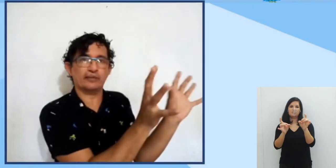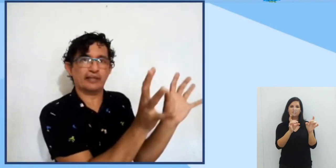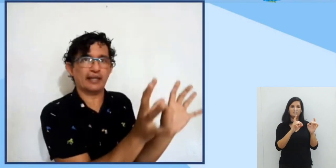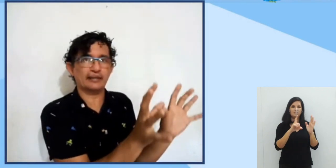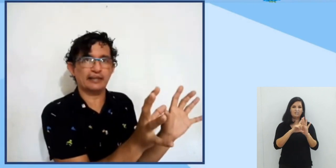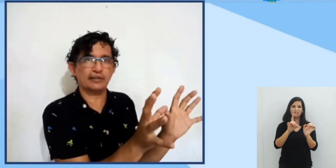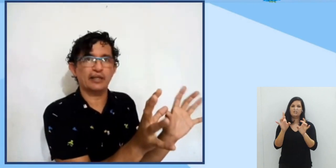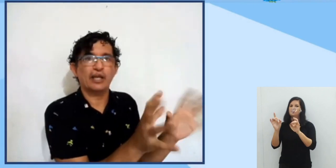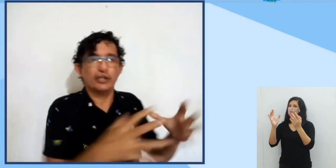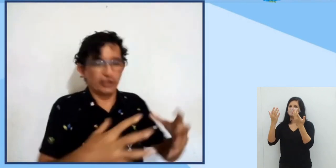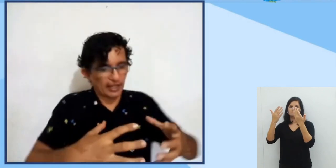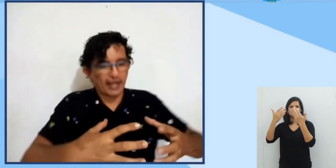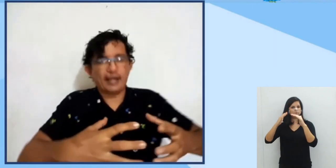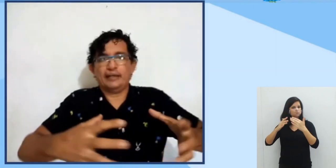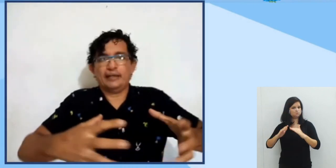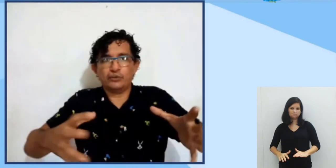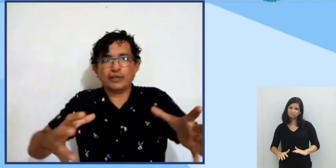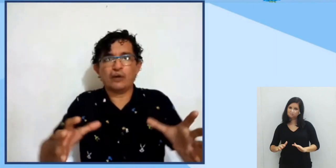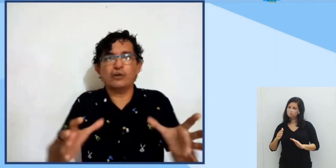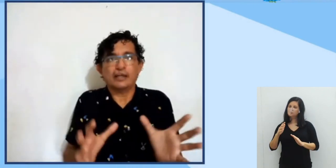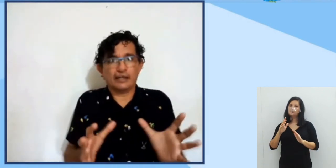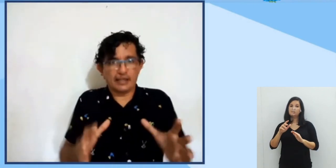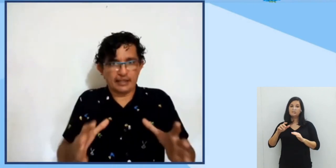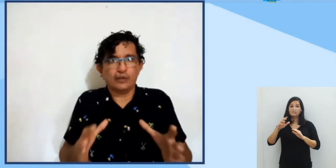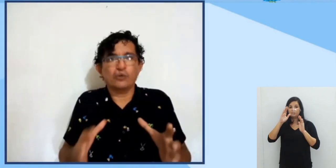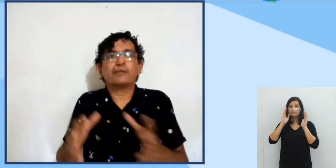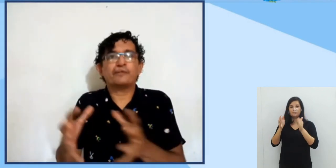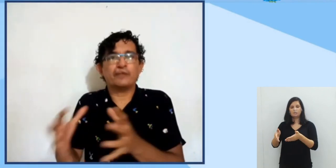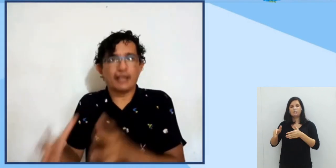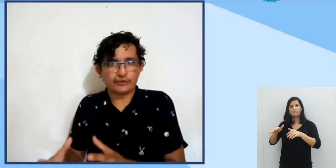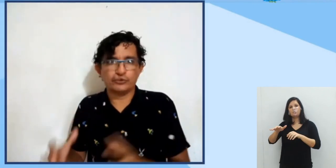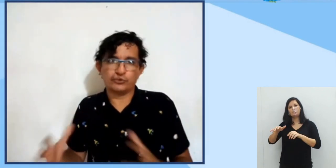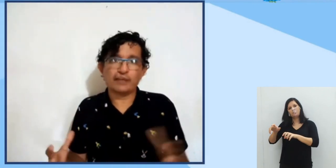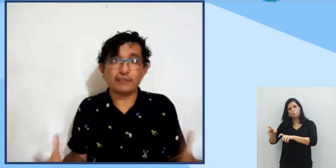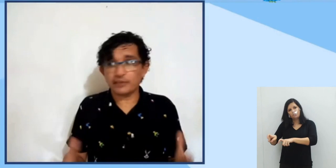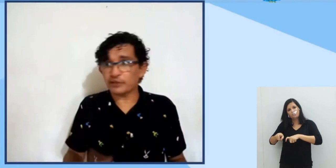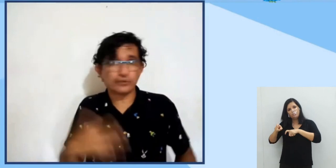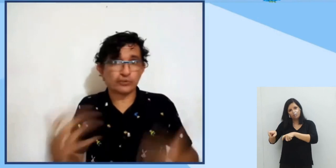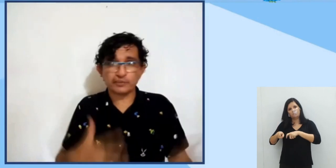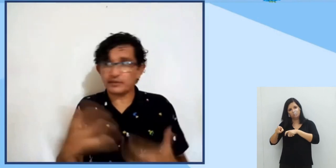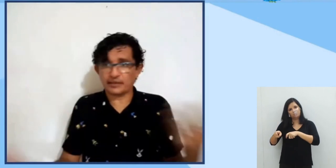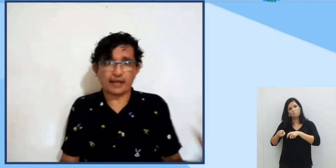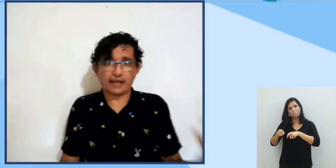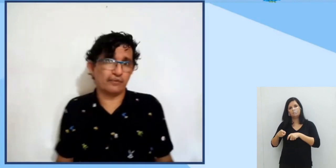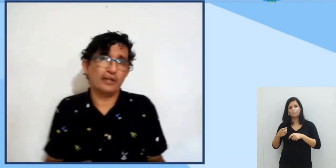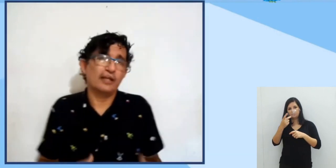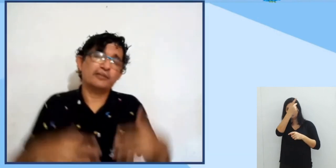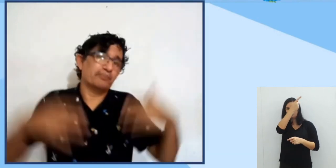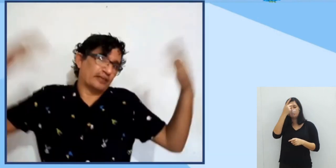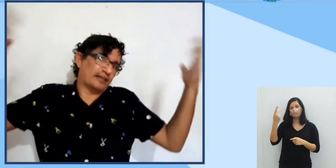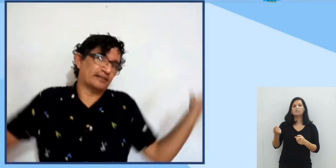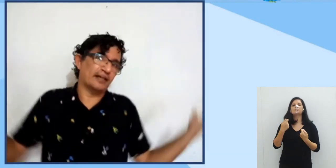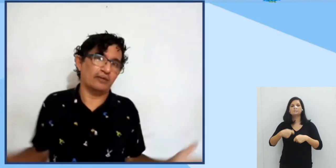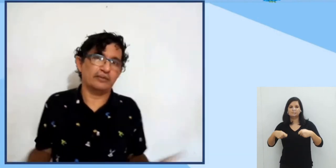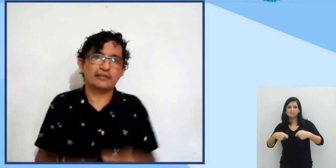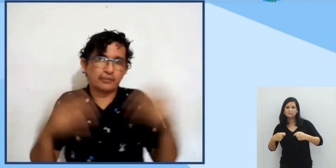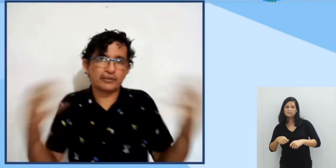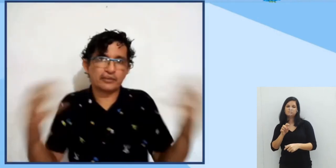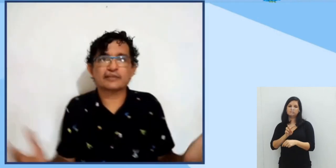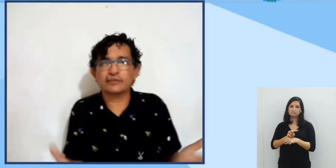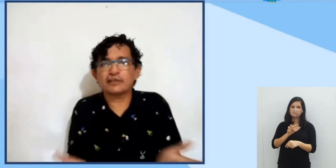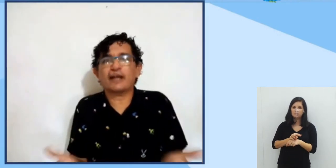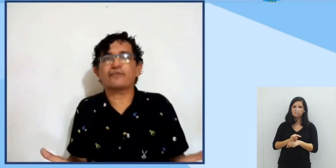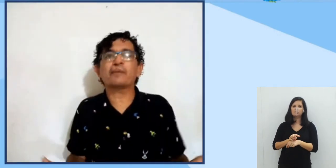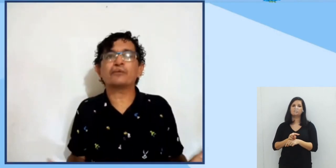eles entram em decadência e a área rural ganha o privilégio justamente porque as pessoas precisavam de proteção, e